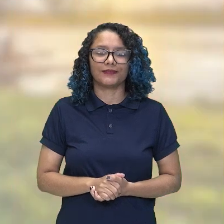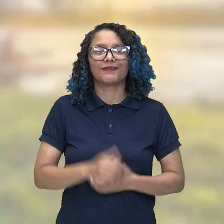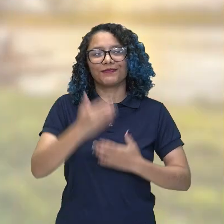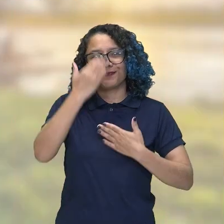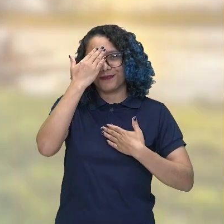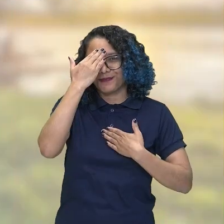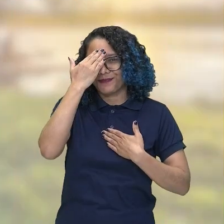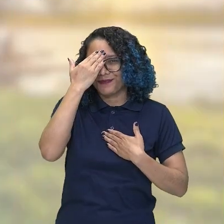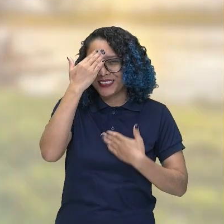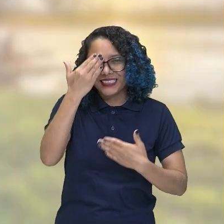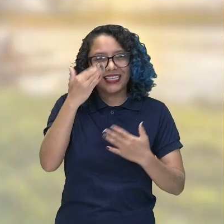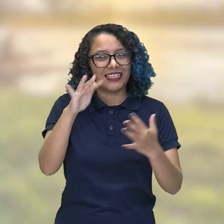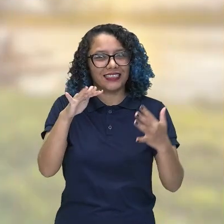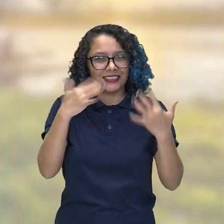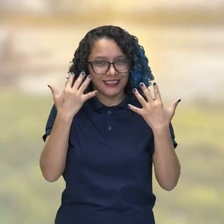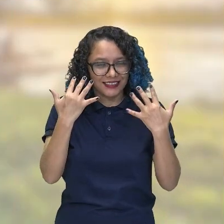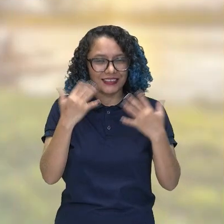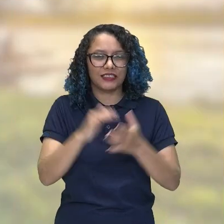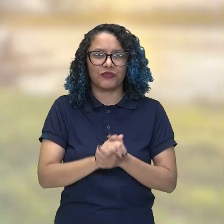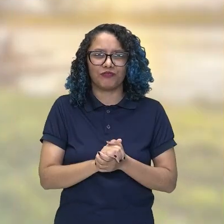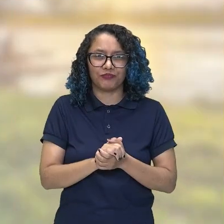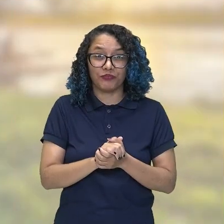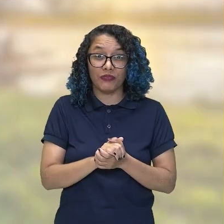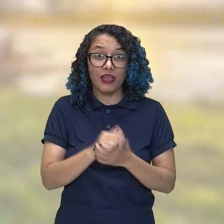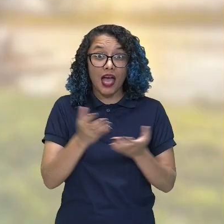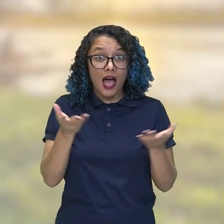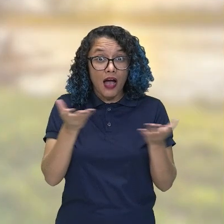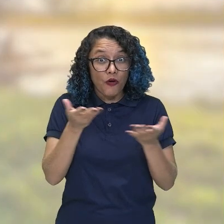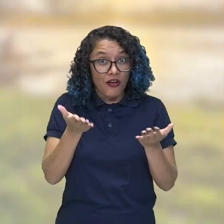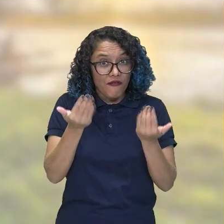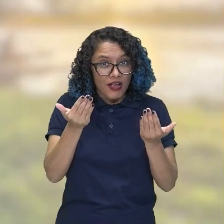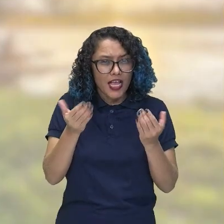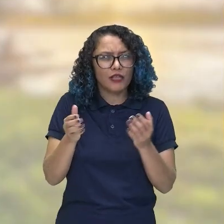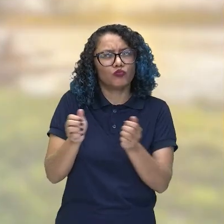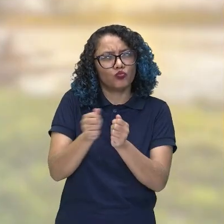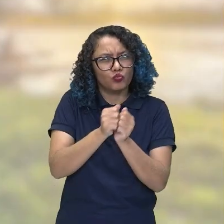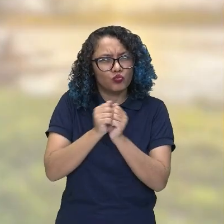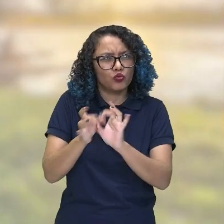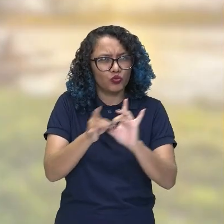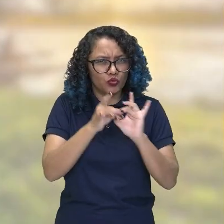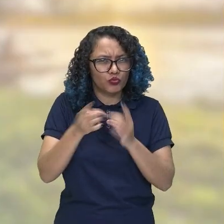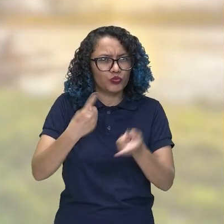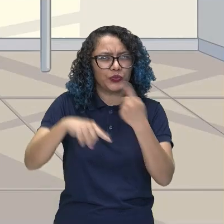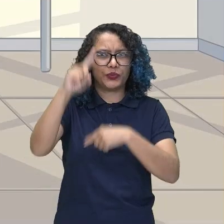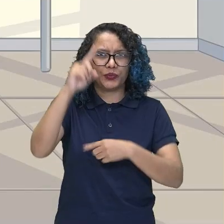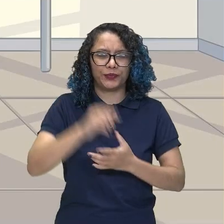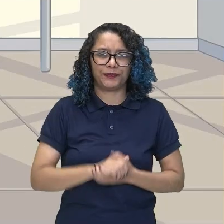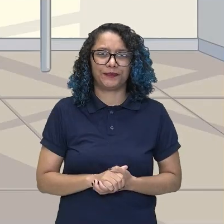Obrigado por sua atenção. Vem comigo e vamos fazer histórias juntos.